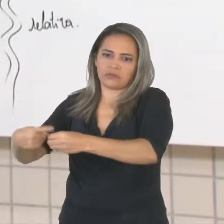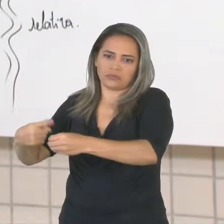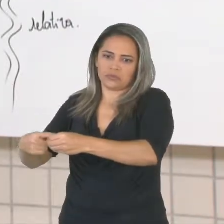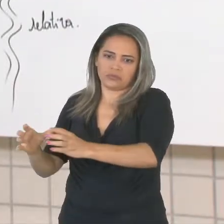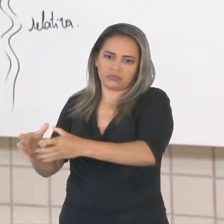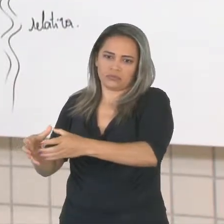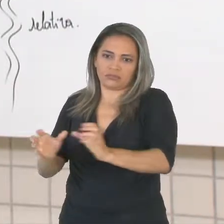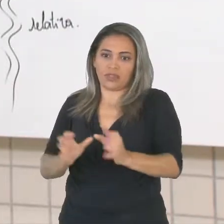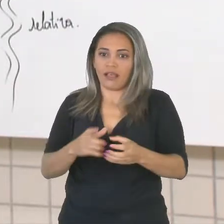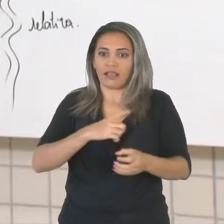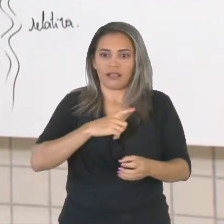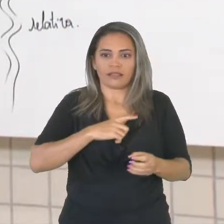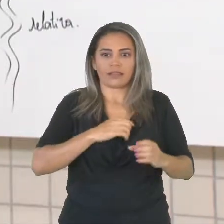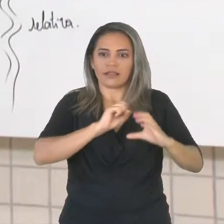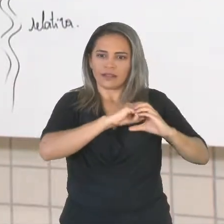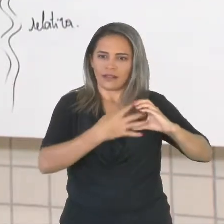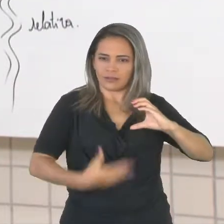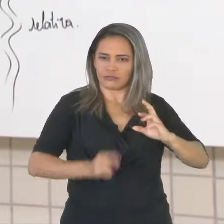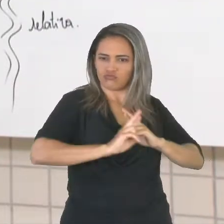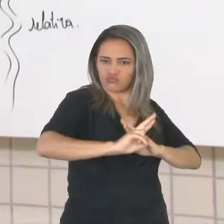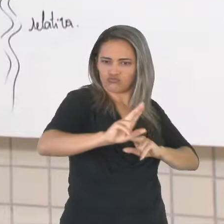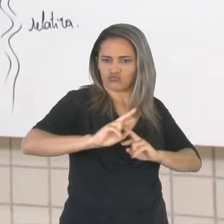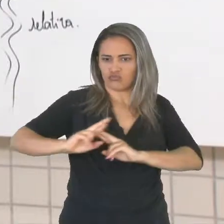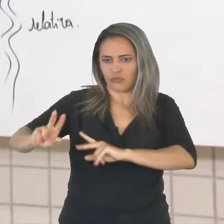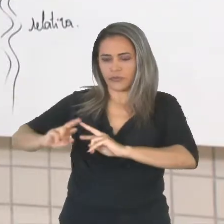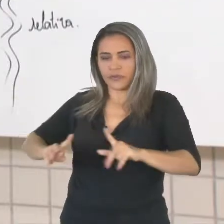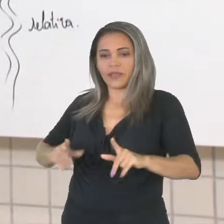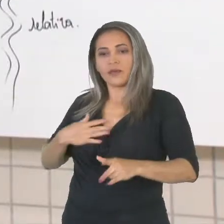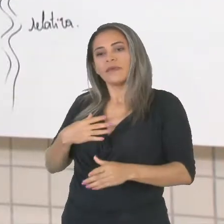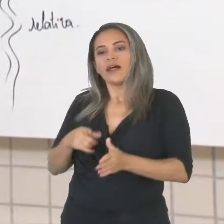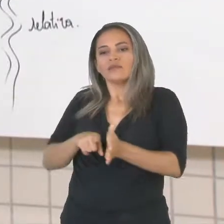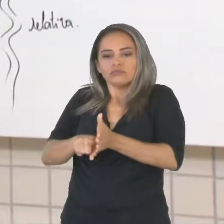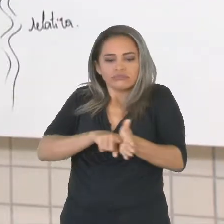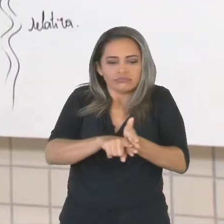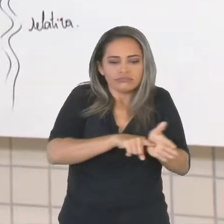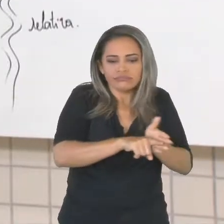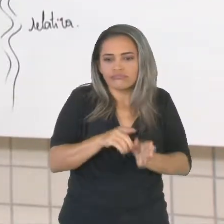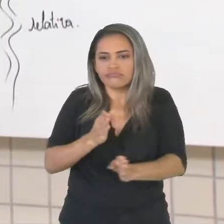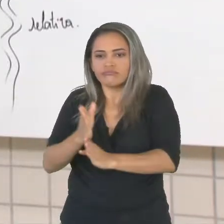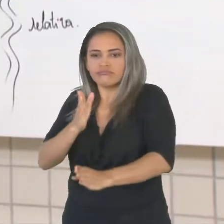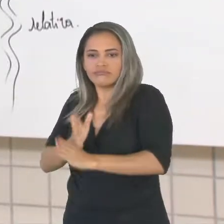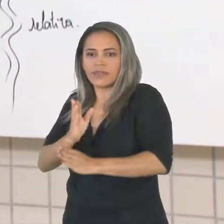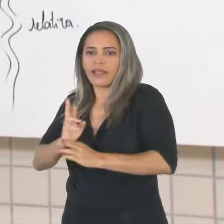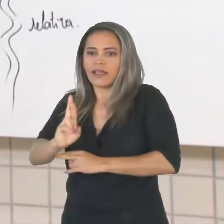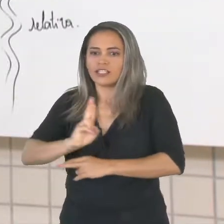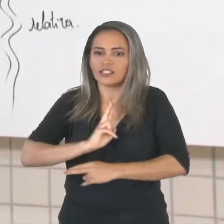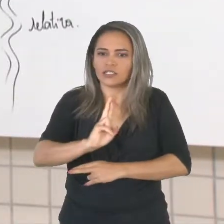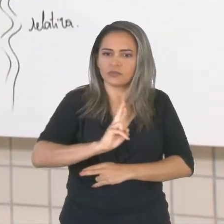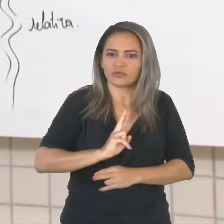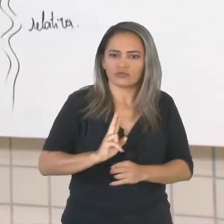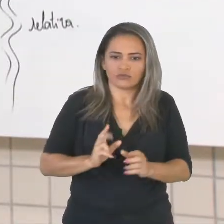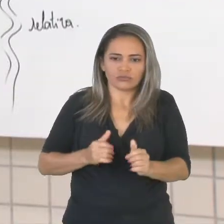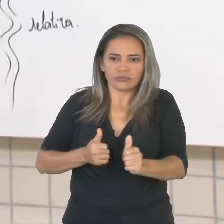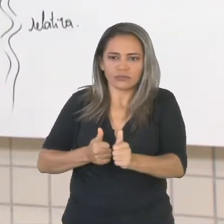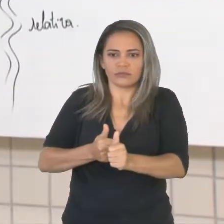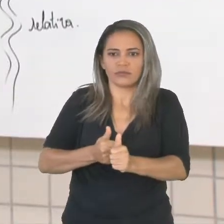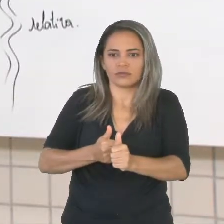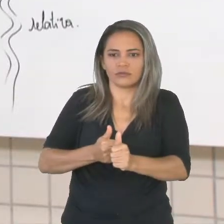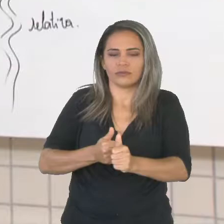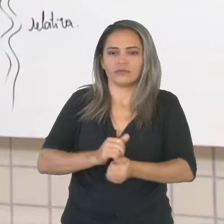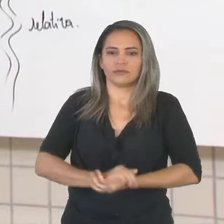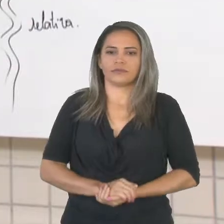que tenha característica diferente, para poder realizar essa pesquisa e ter uma resposta de aproximação, tudo